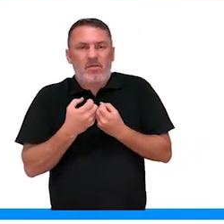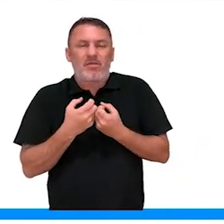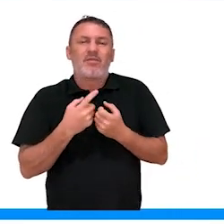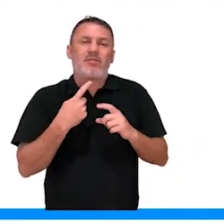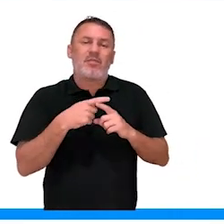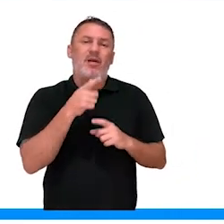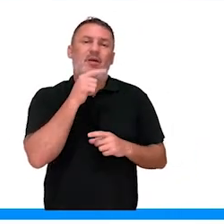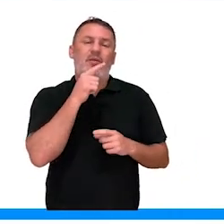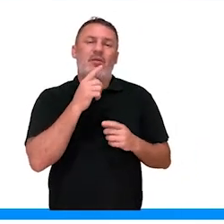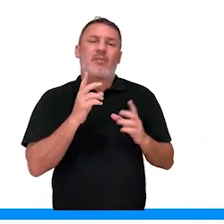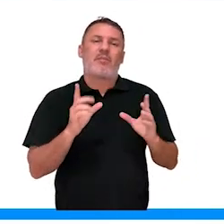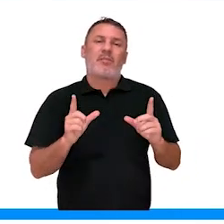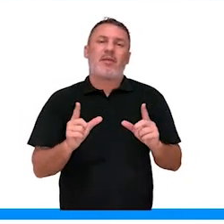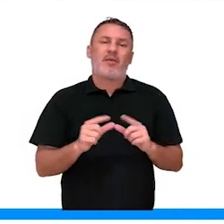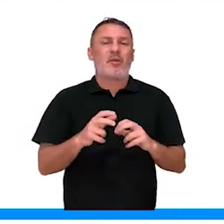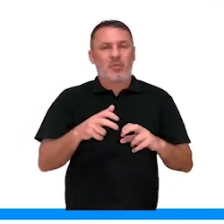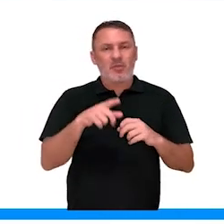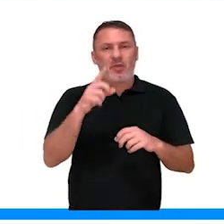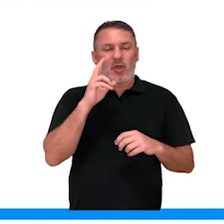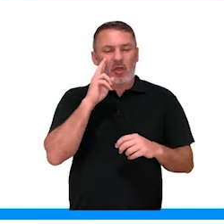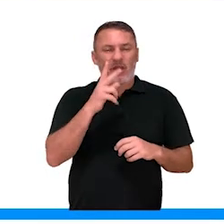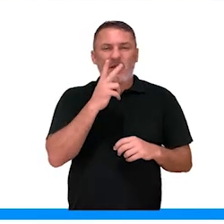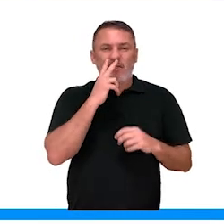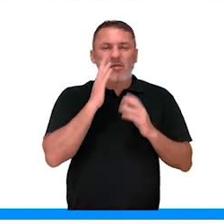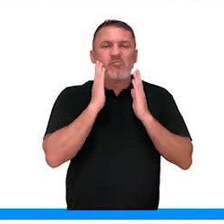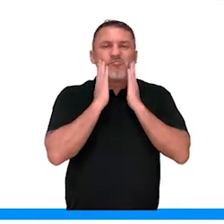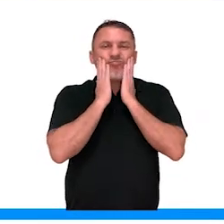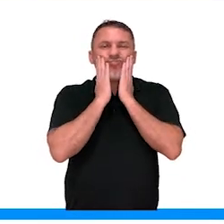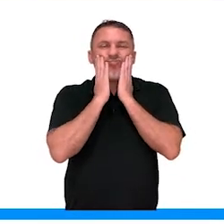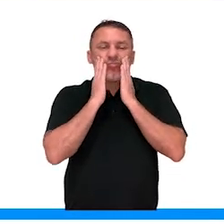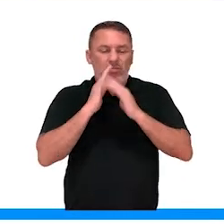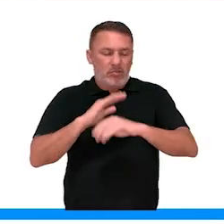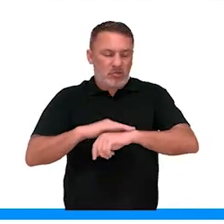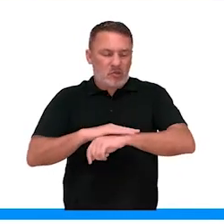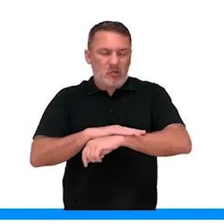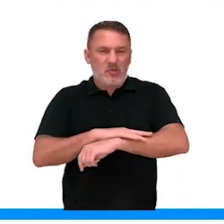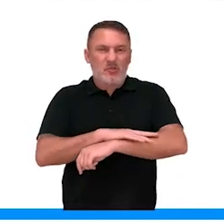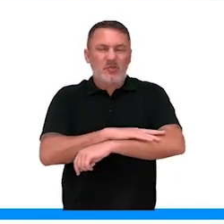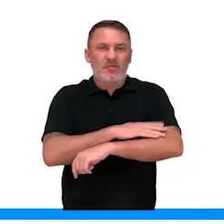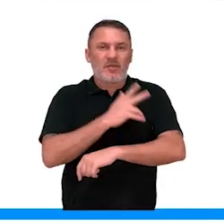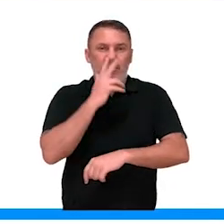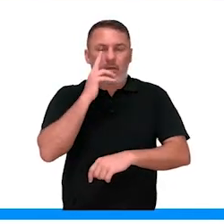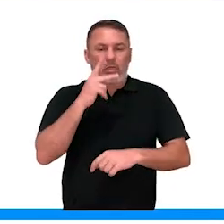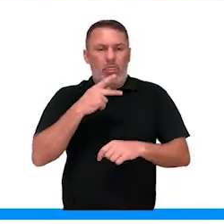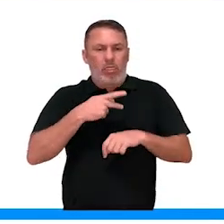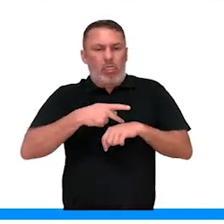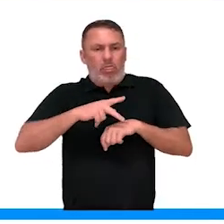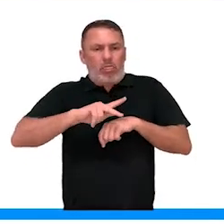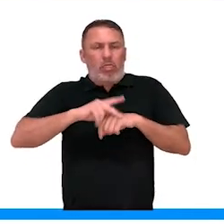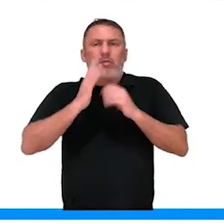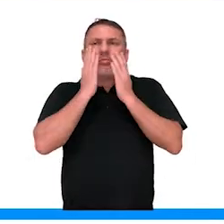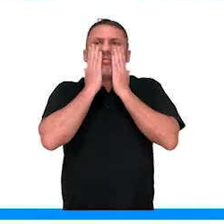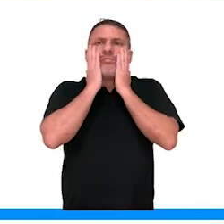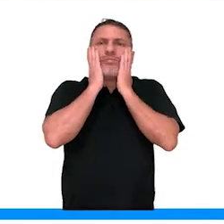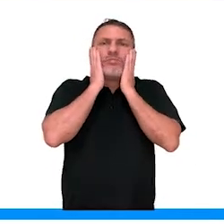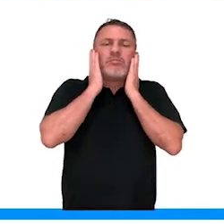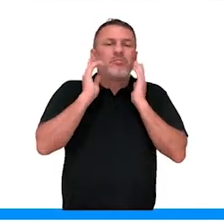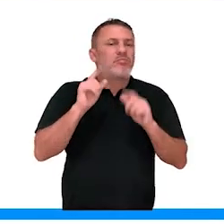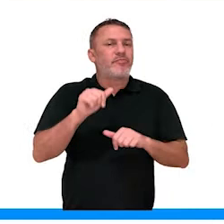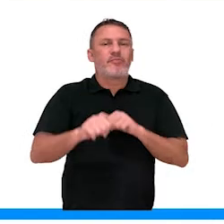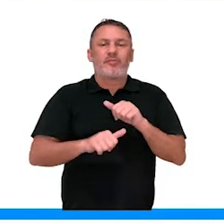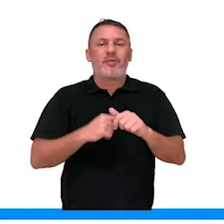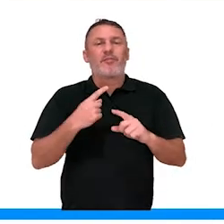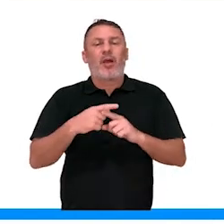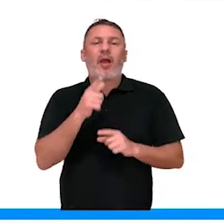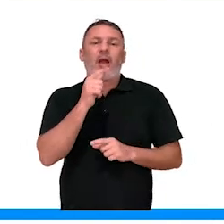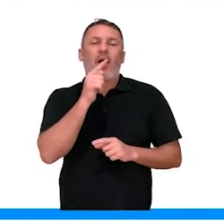diminuindo. Por isso que o aspecto ele fica mais enrugado, a gente vai perdendo aquele aspecto saudável da própria pele,